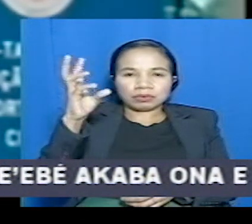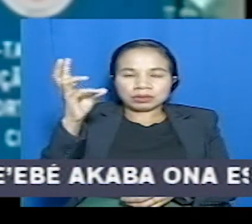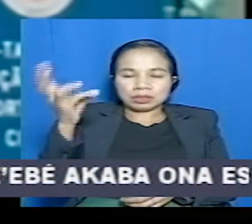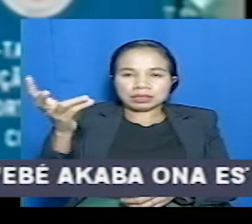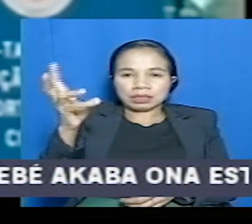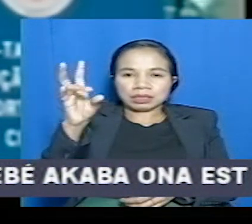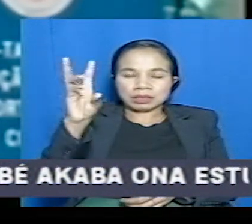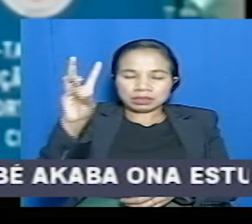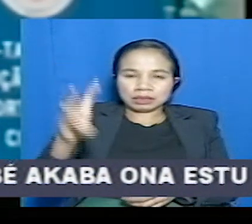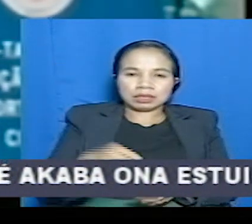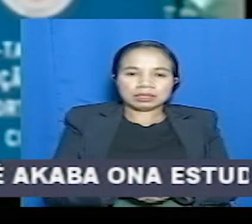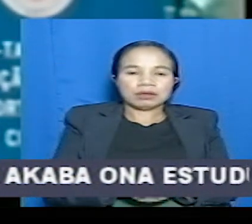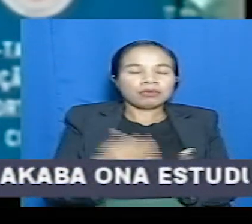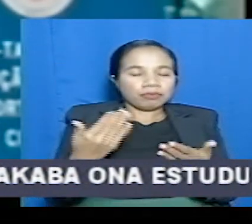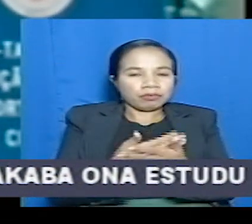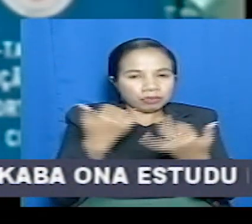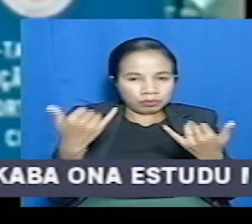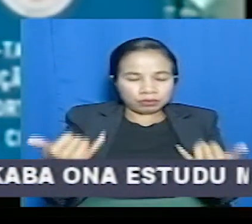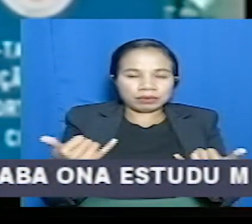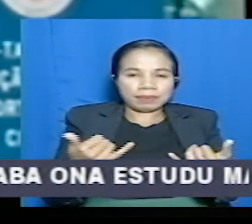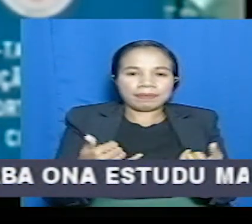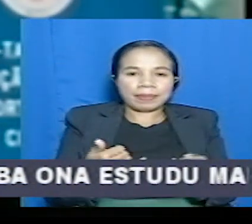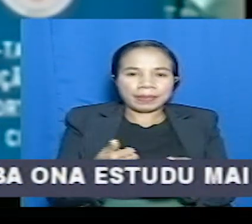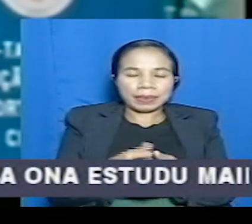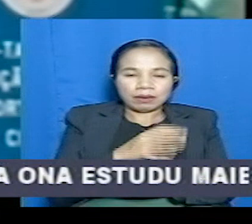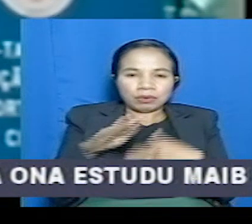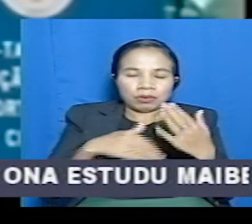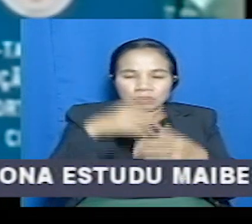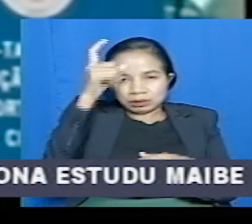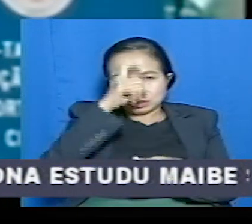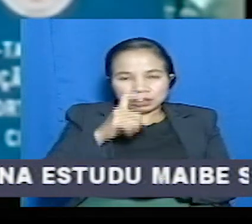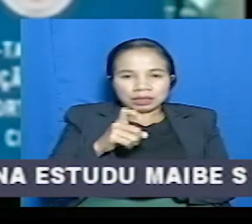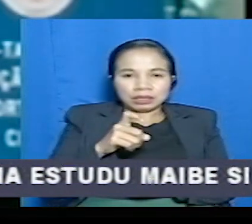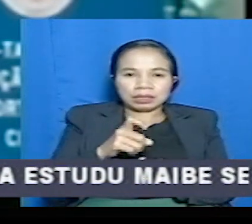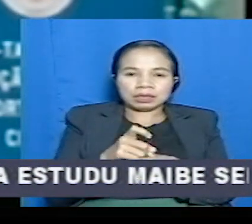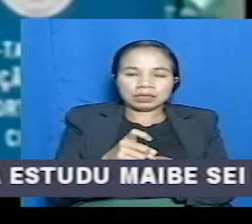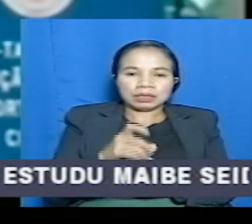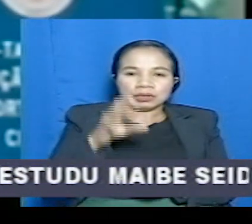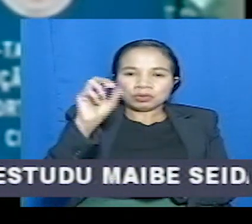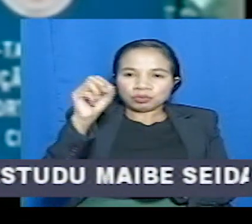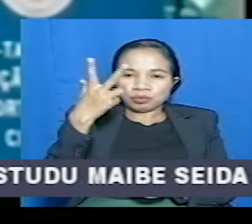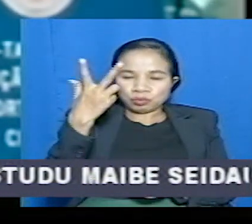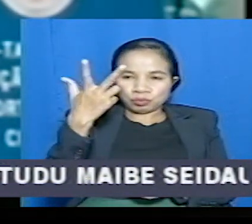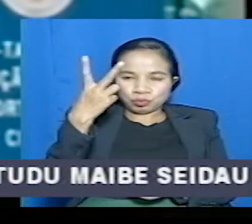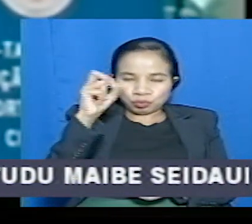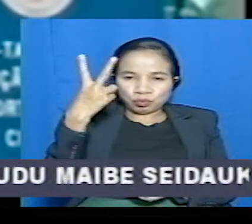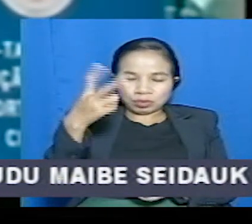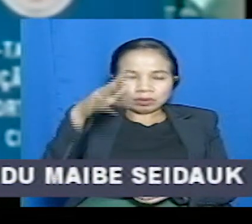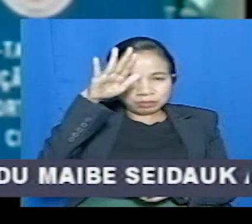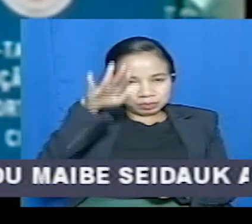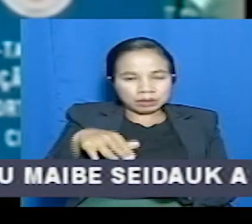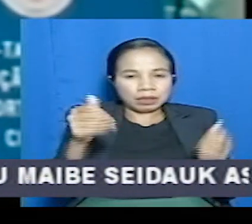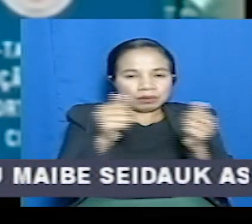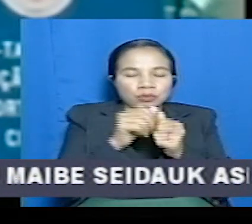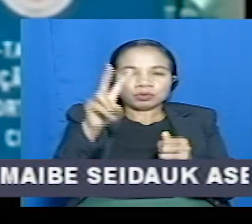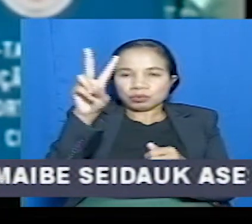Cusi total caso detectado foi Oin Mos. Hira Cabejo idade tinan sanulo resin rua maikrai kamutu koto na in